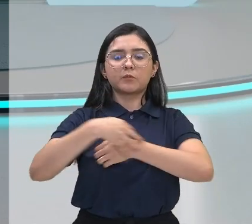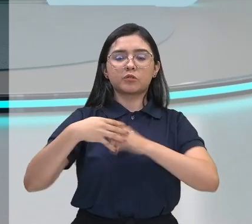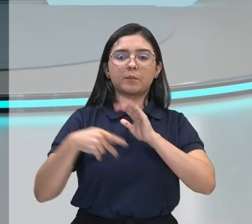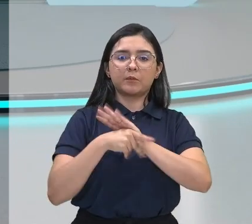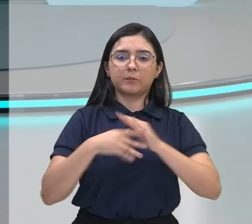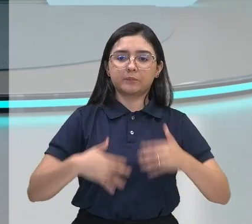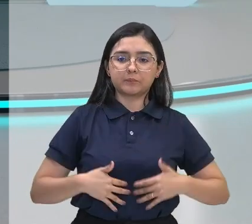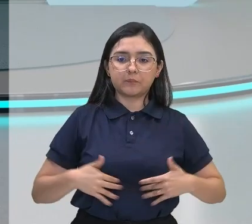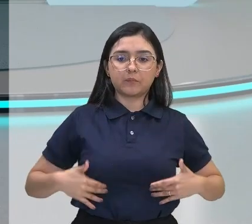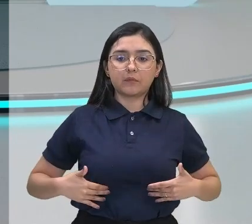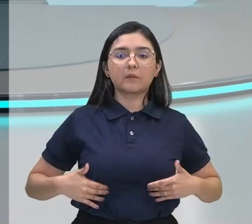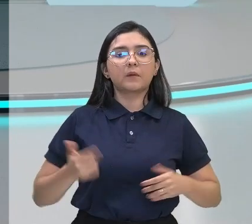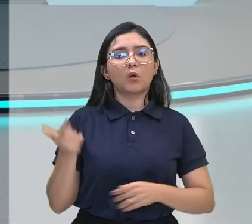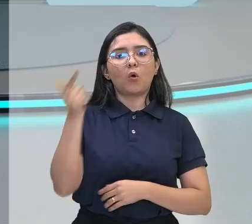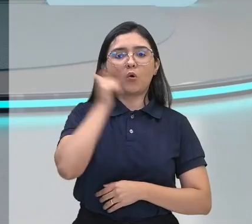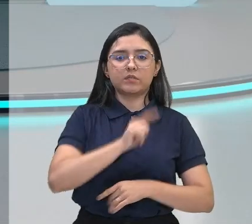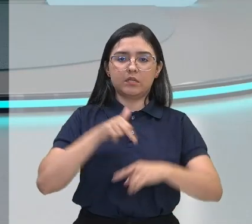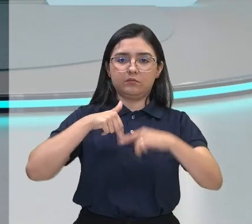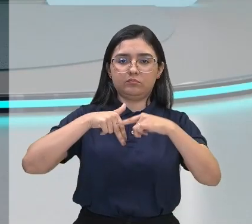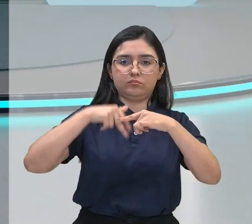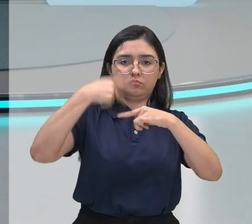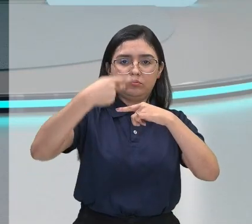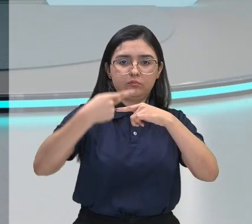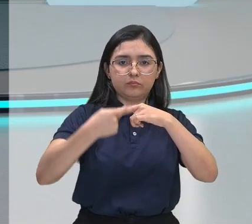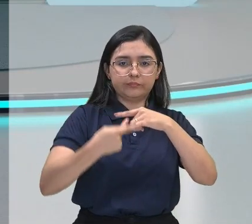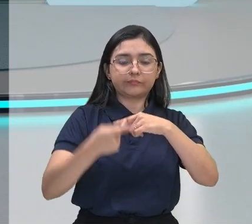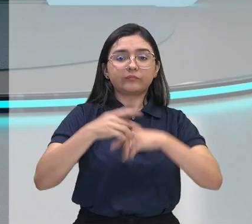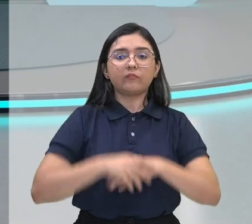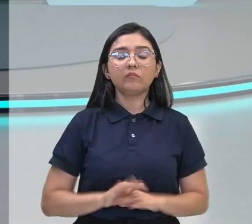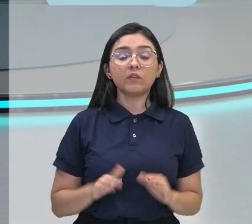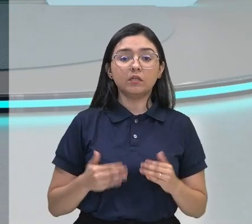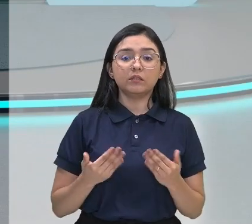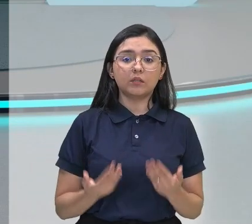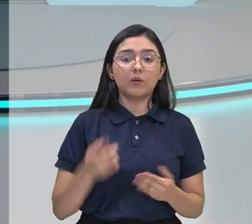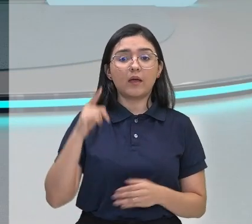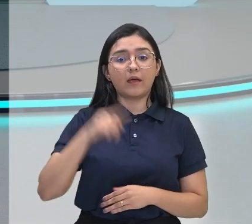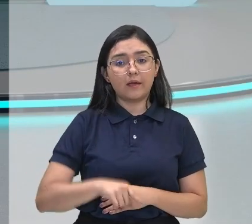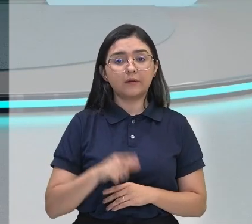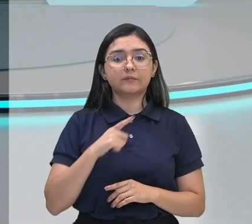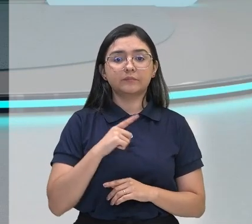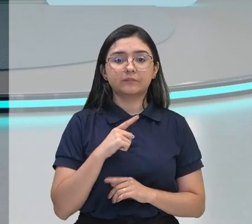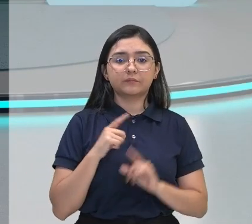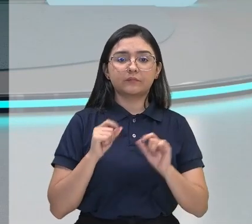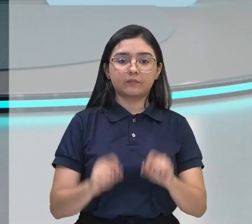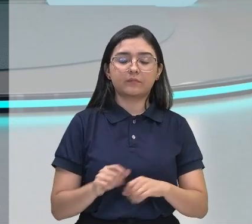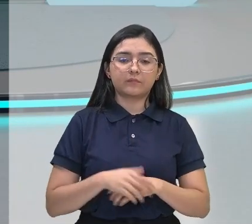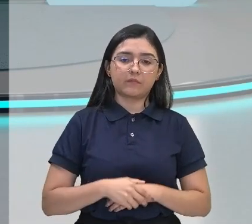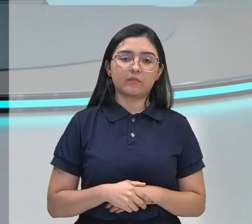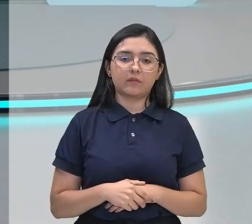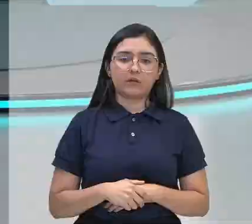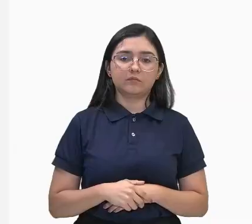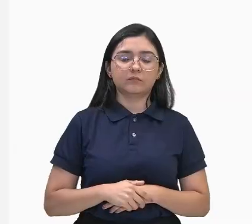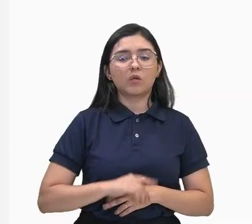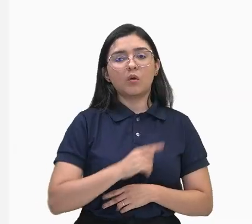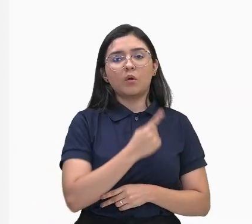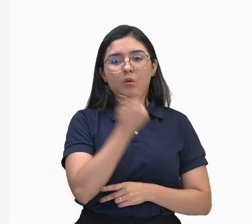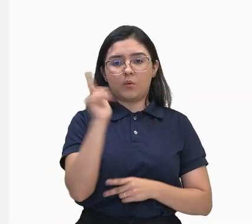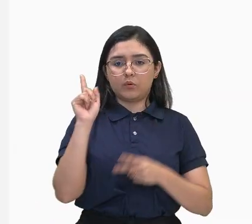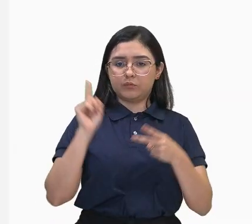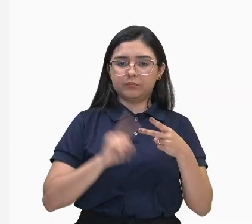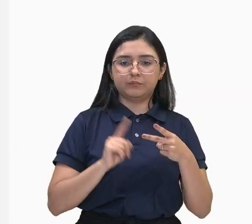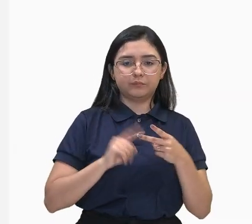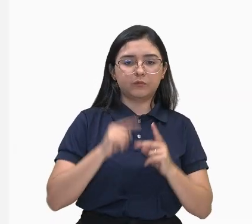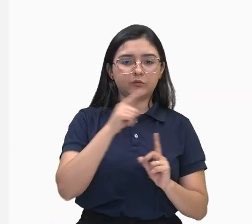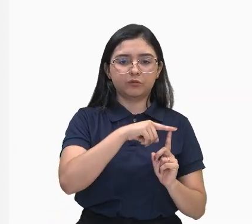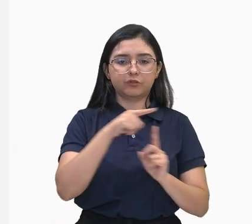para executar ali o salto, tá bom? Mas esse é o salto em altura. Vamos conhecer outro tipo?